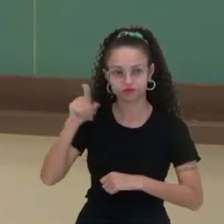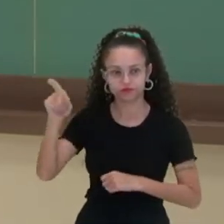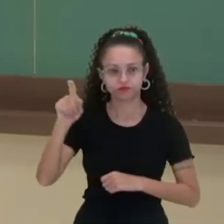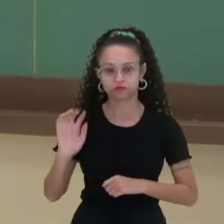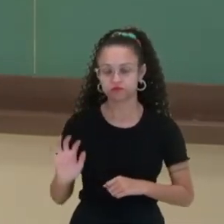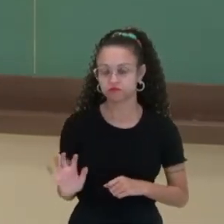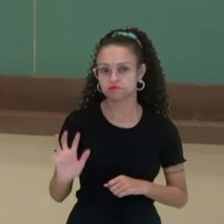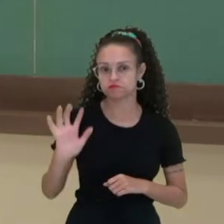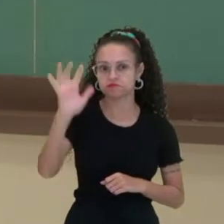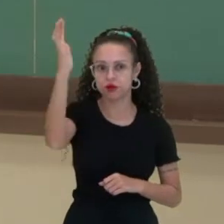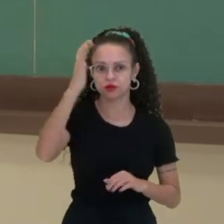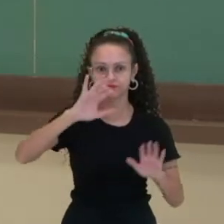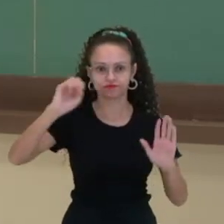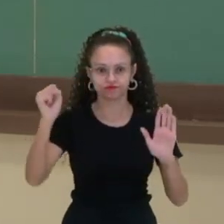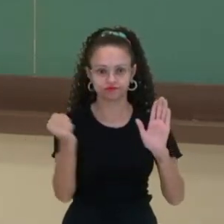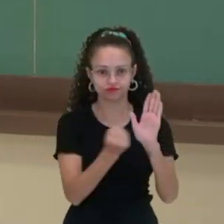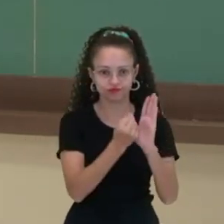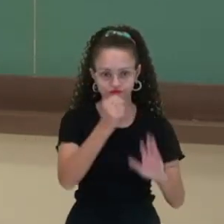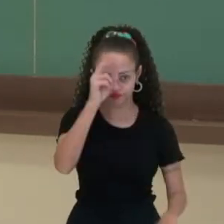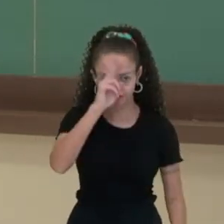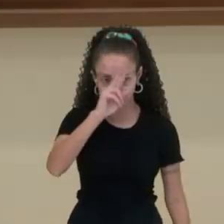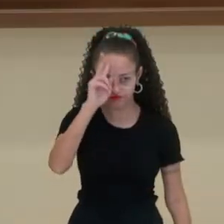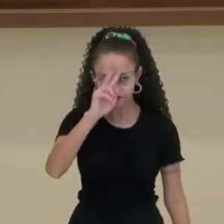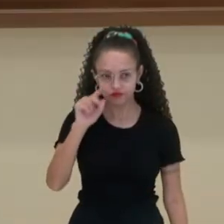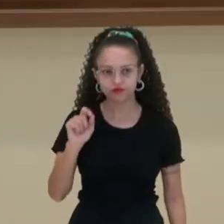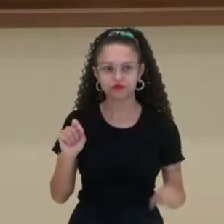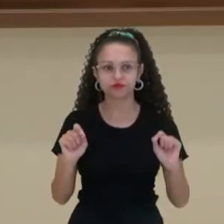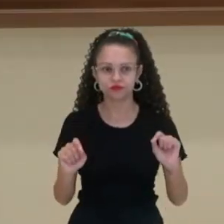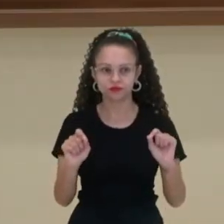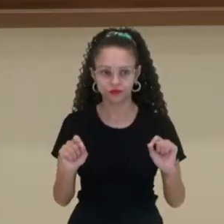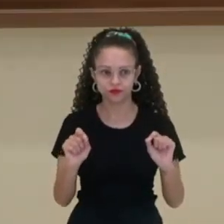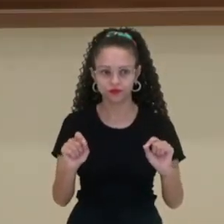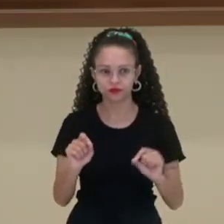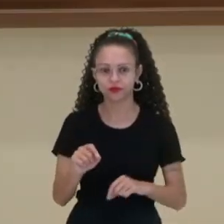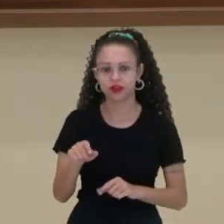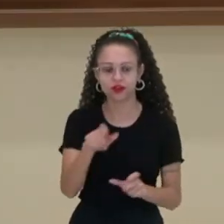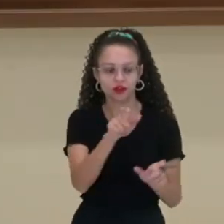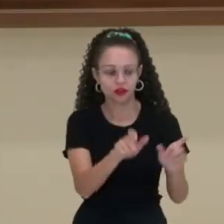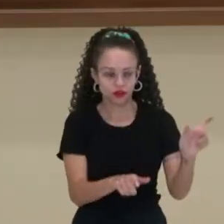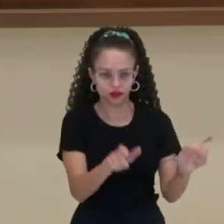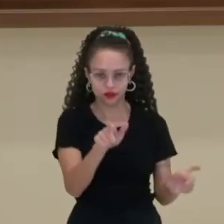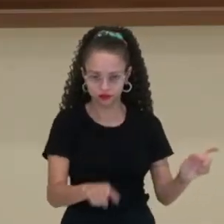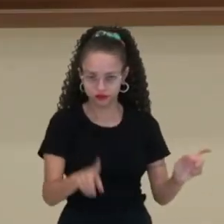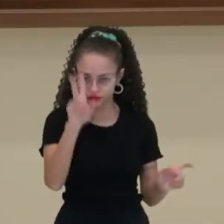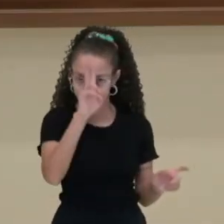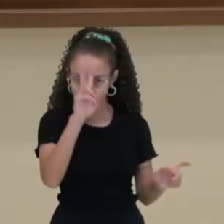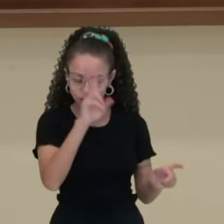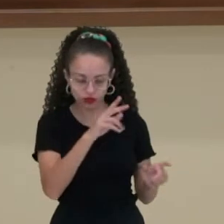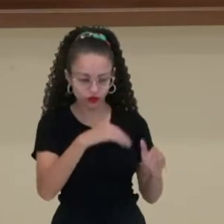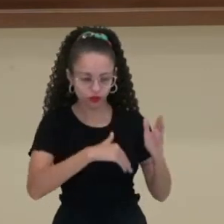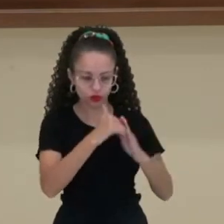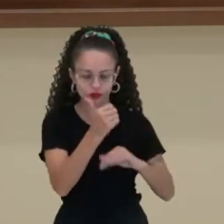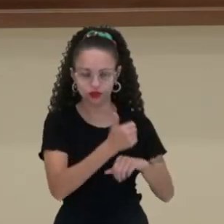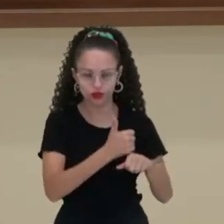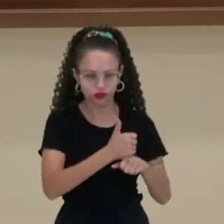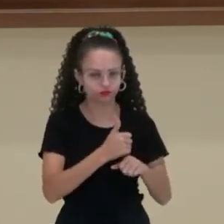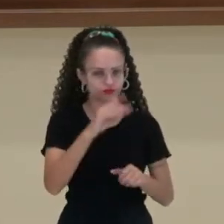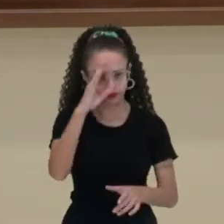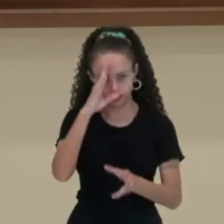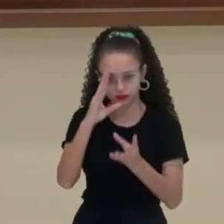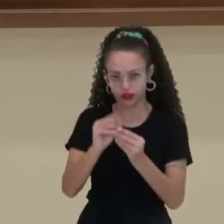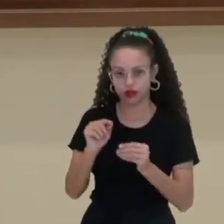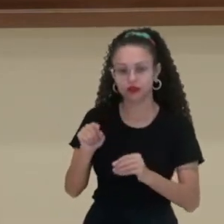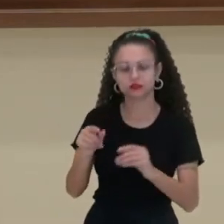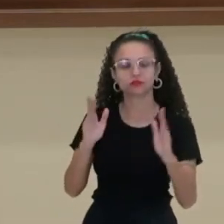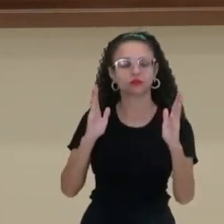grande acontecimento histórico, que os historiadores entendem que houve uma grande transformação que